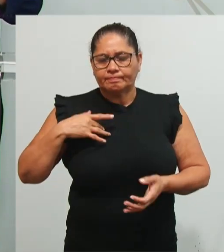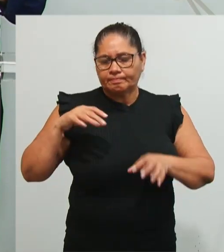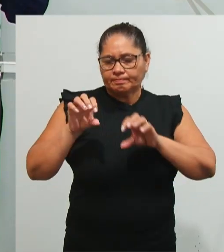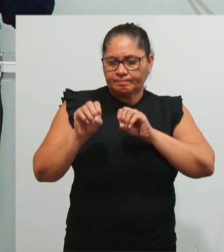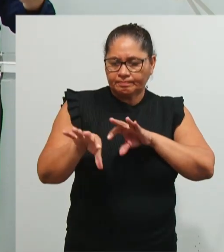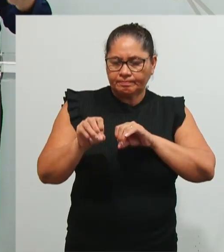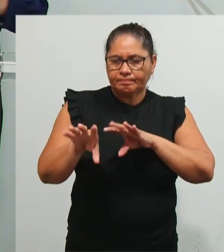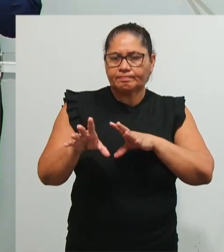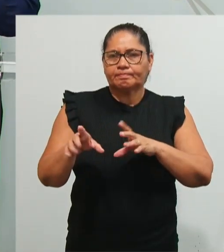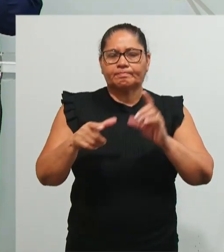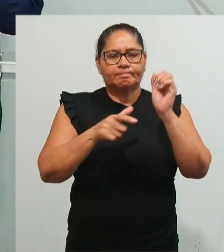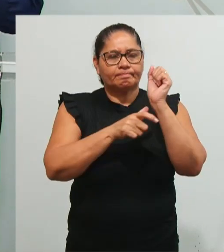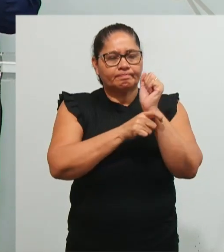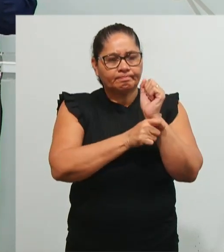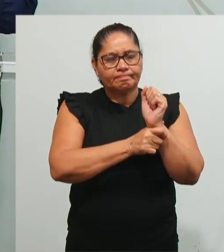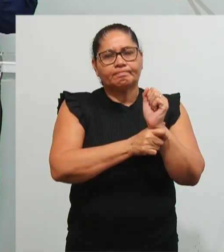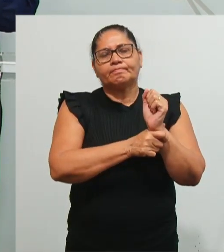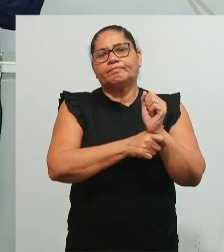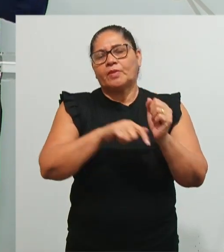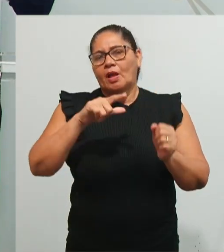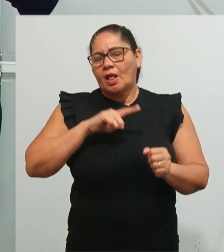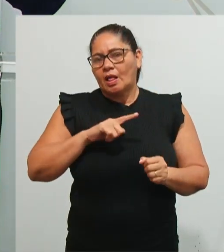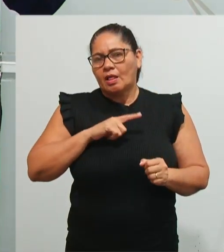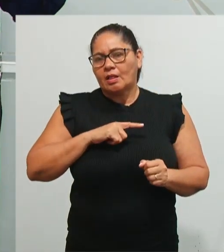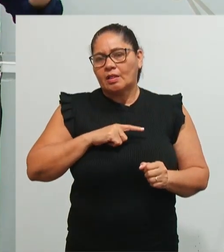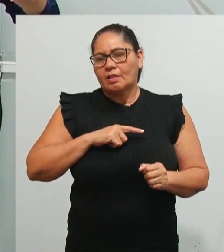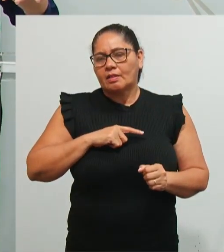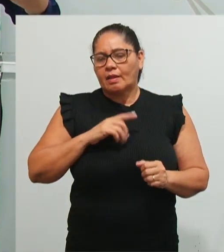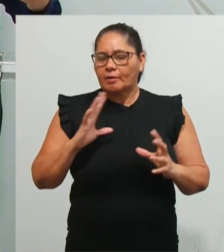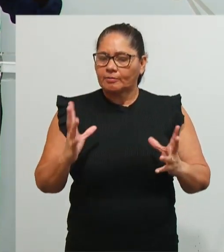educação, segurança. Isso vai trazer assim, muito mais